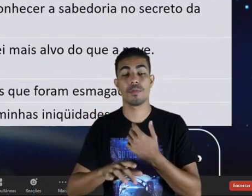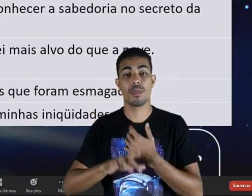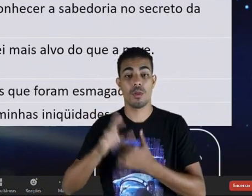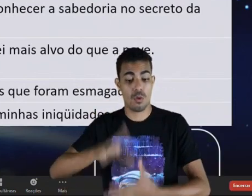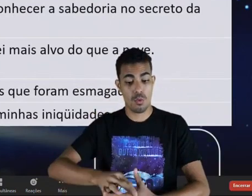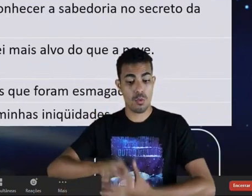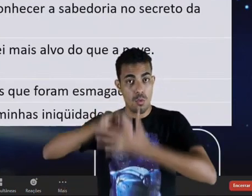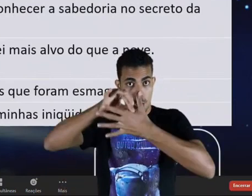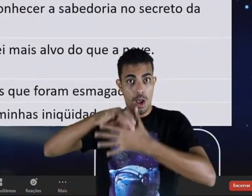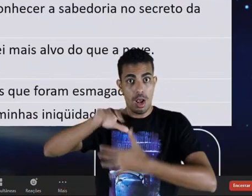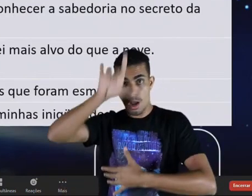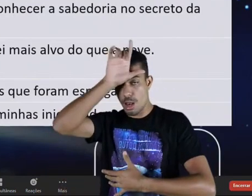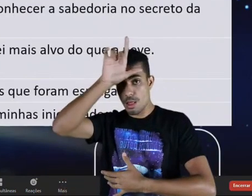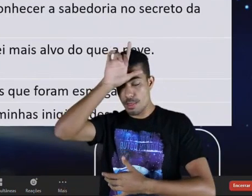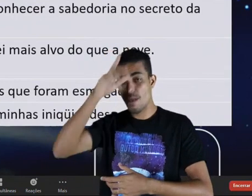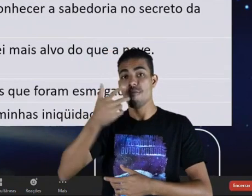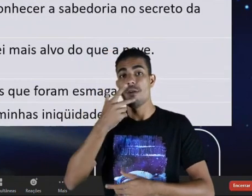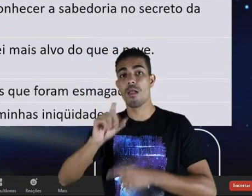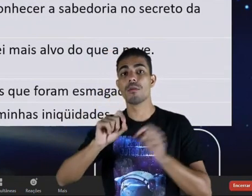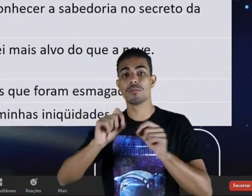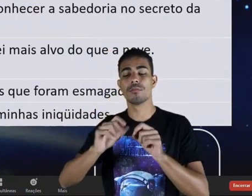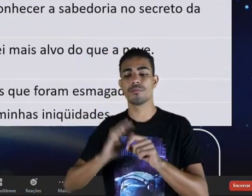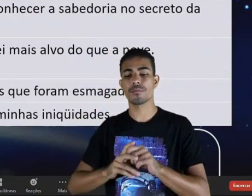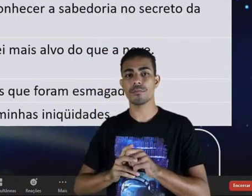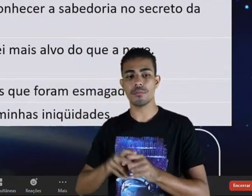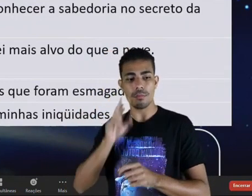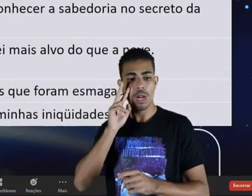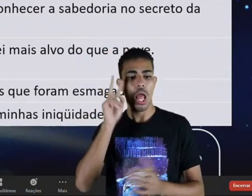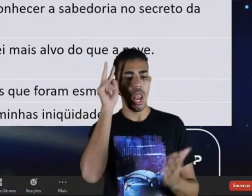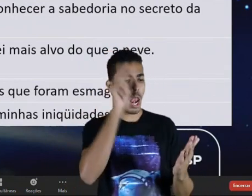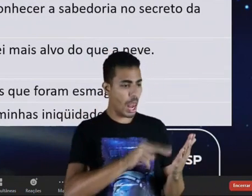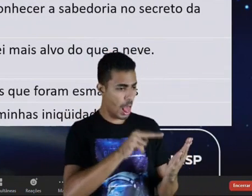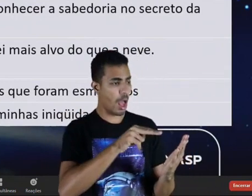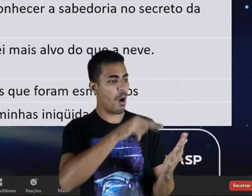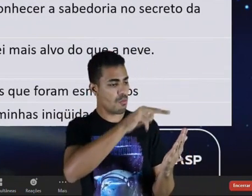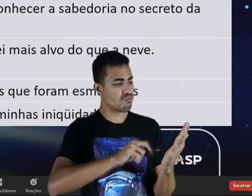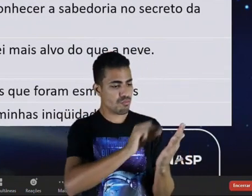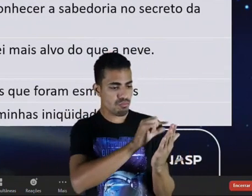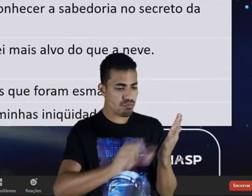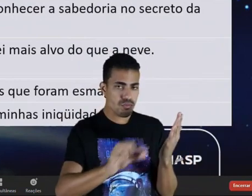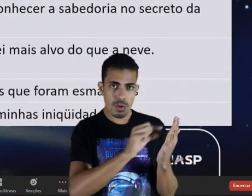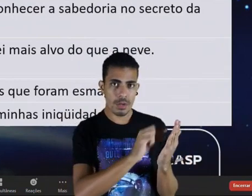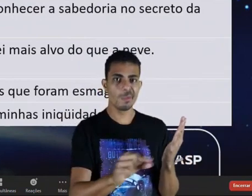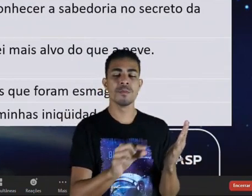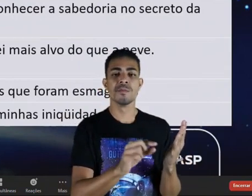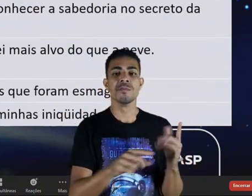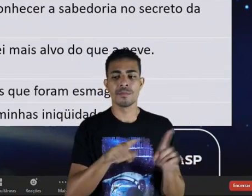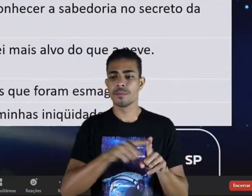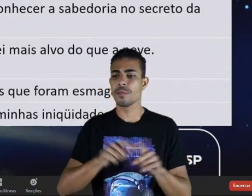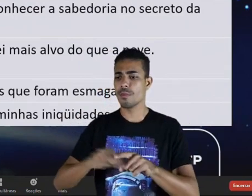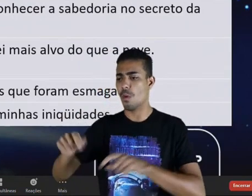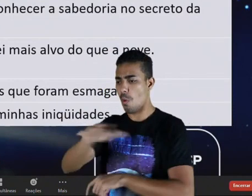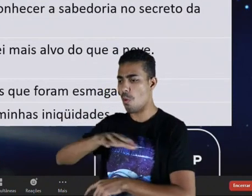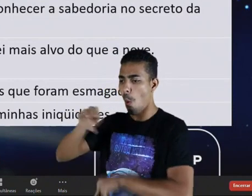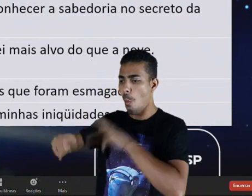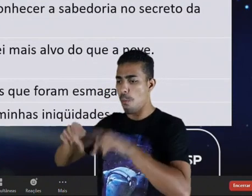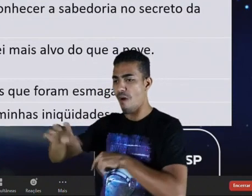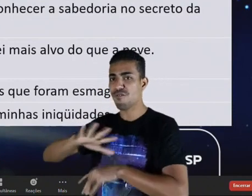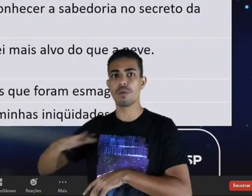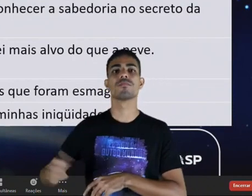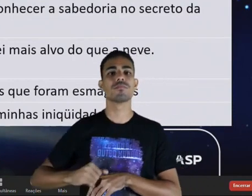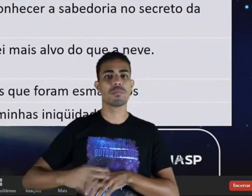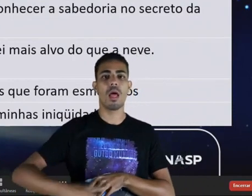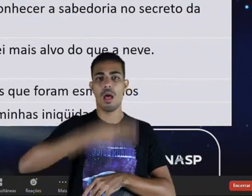o sacerdote, lia um versículo e o povo repetia o outro versículo. E já que vocês